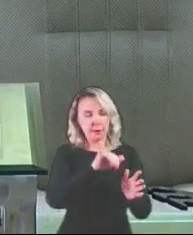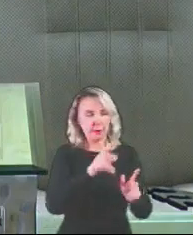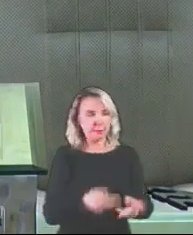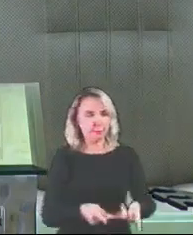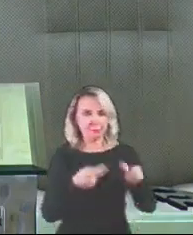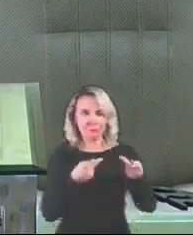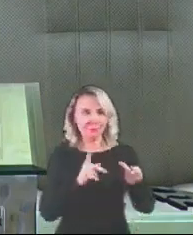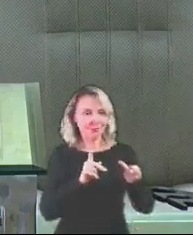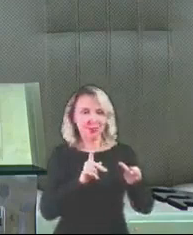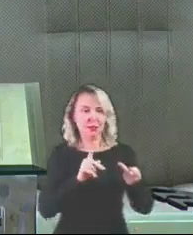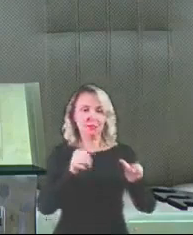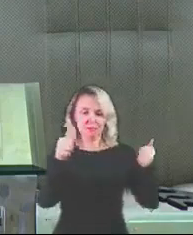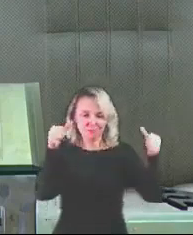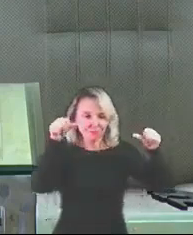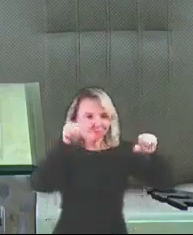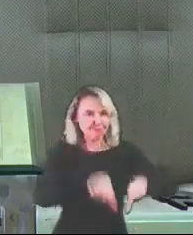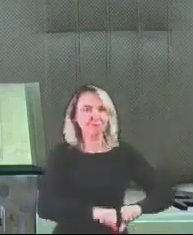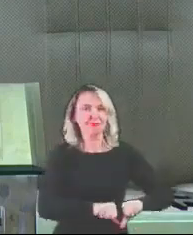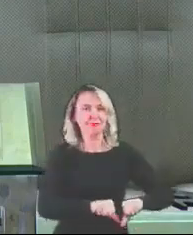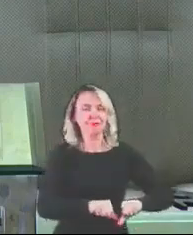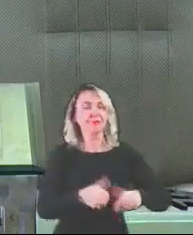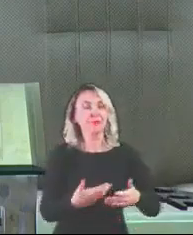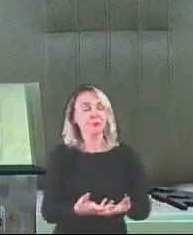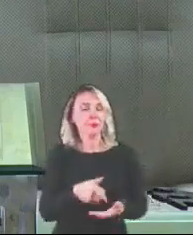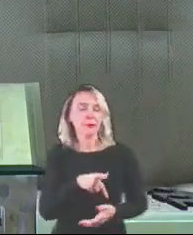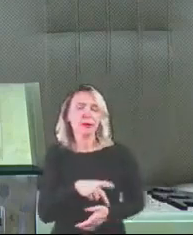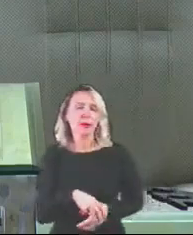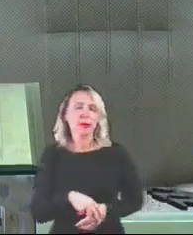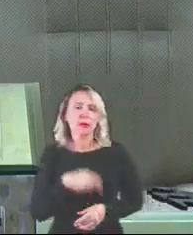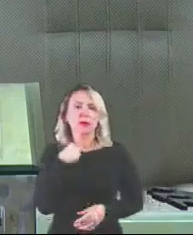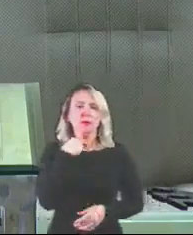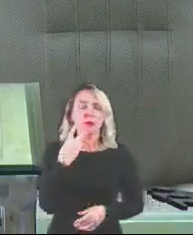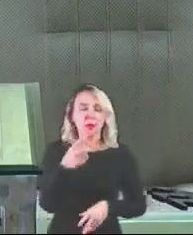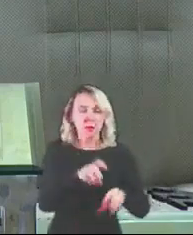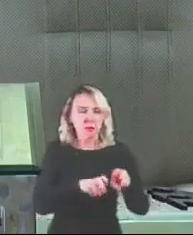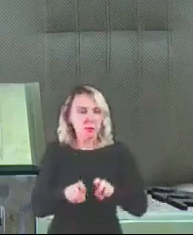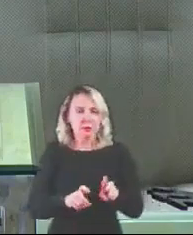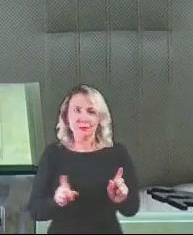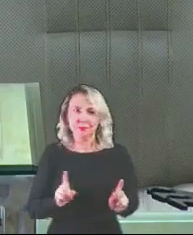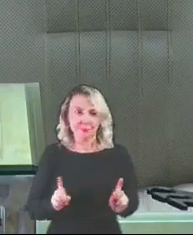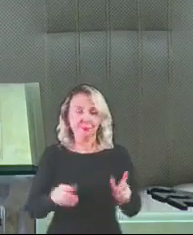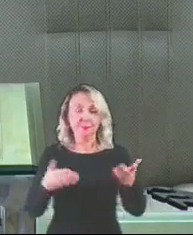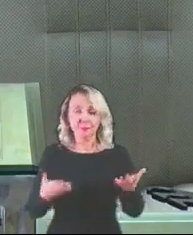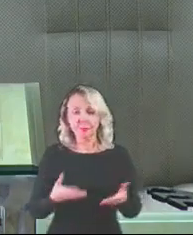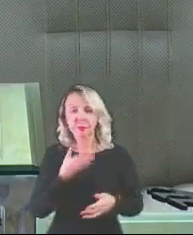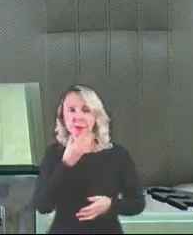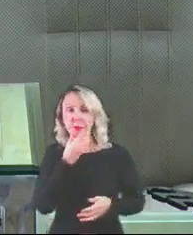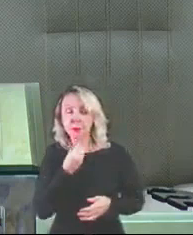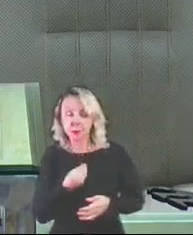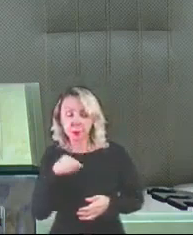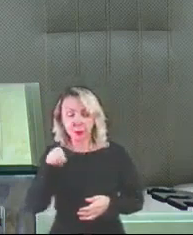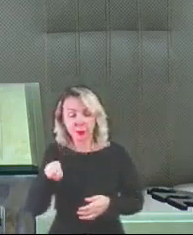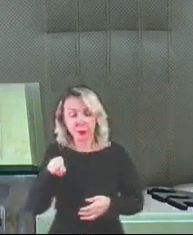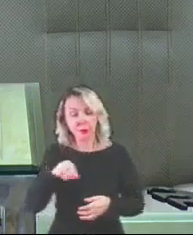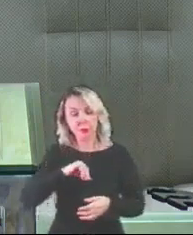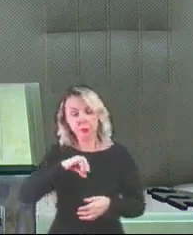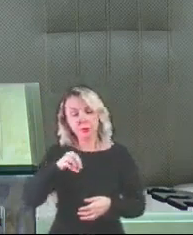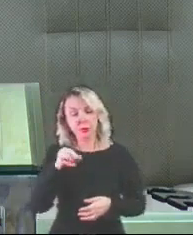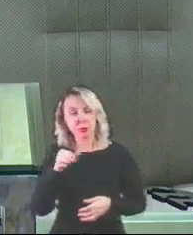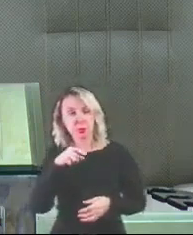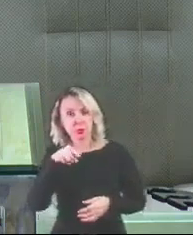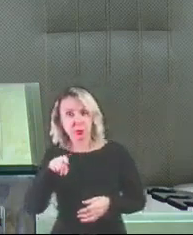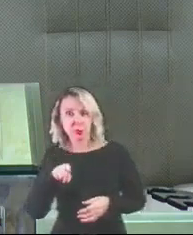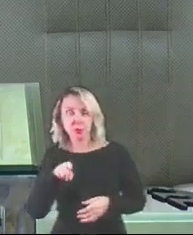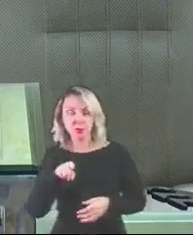juízo, ela vai ter voz ativa em nossa vida. Então, Joás, ele é guardado por